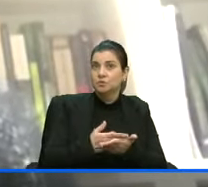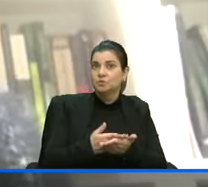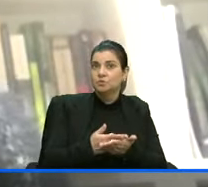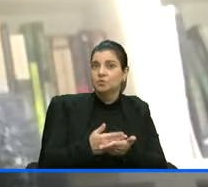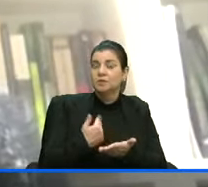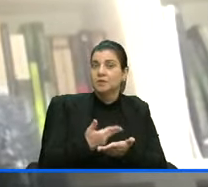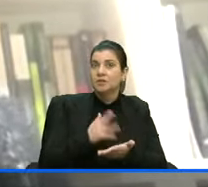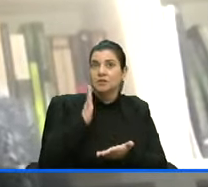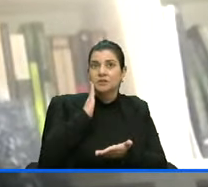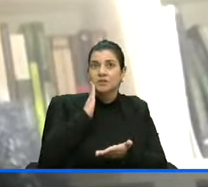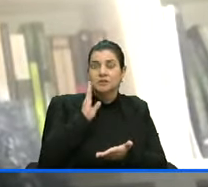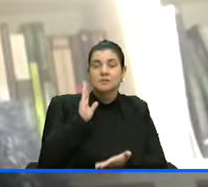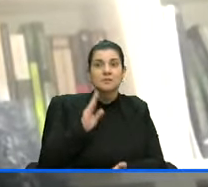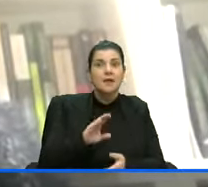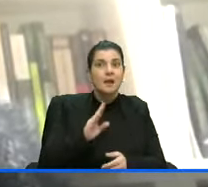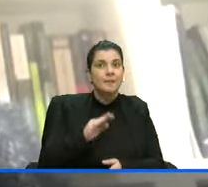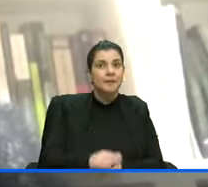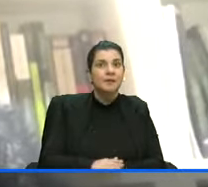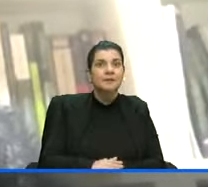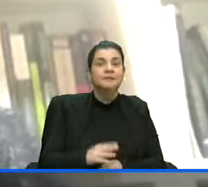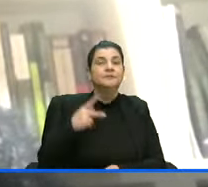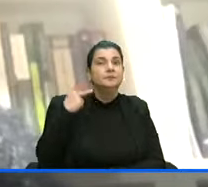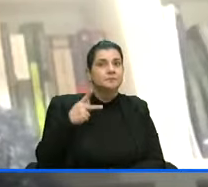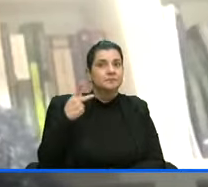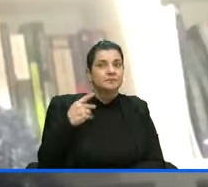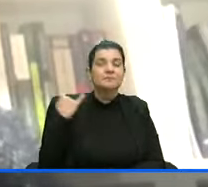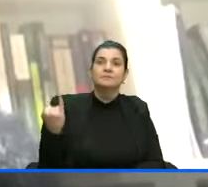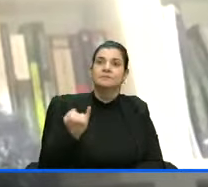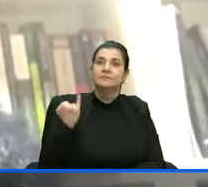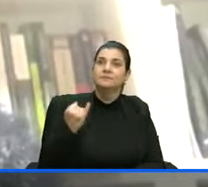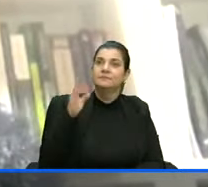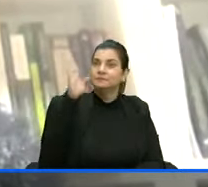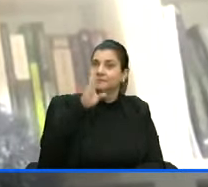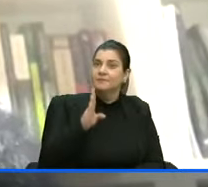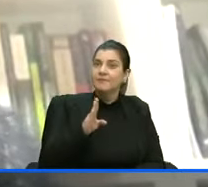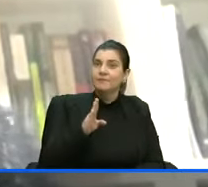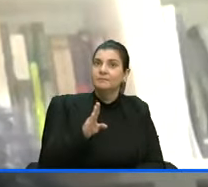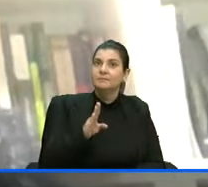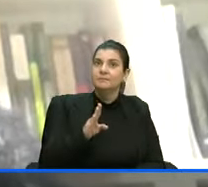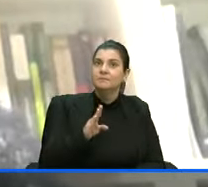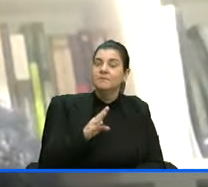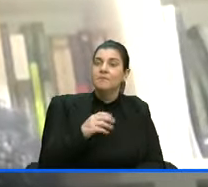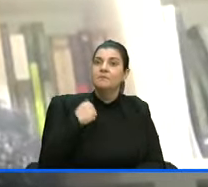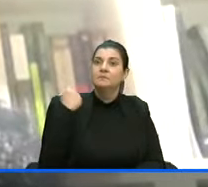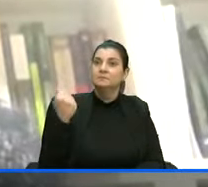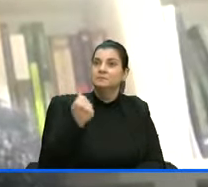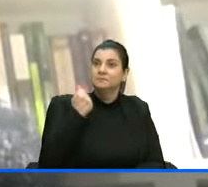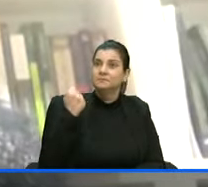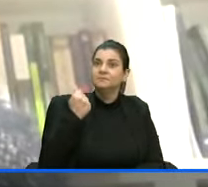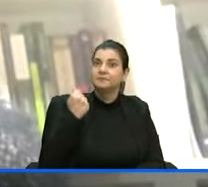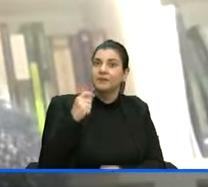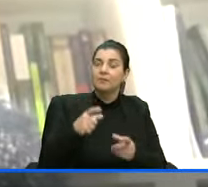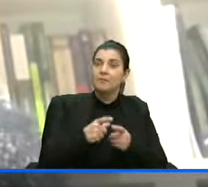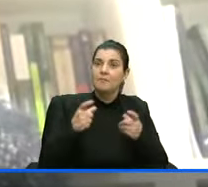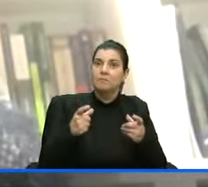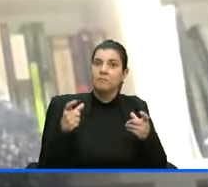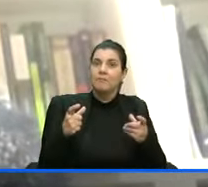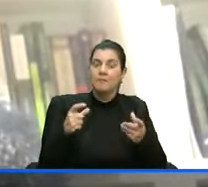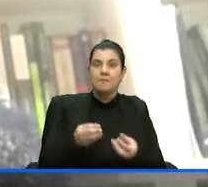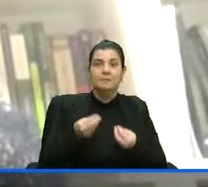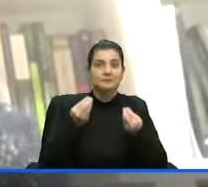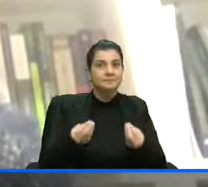a gente sabe que o Pró-Infância foi uma política pública fundamental no Brasil e no Rio Grande do Sul, de ampliação de